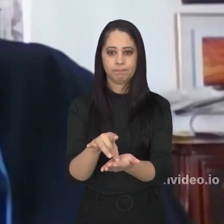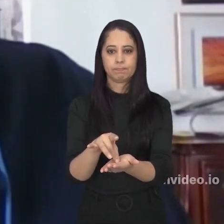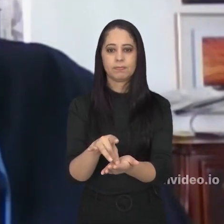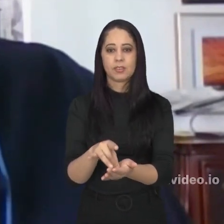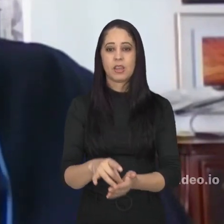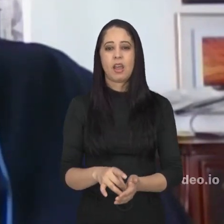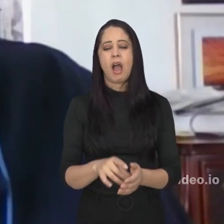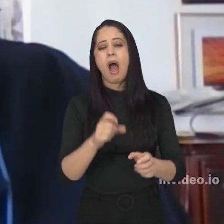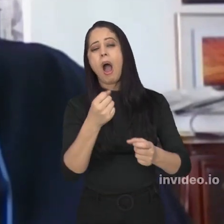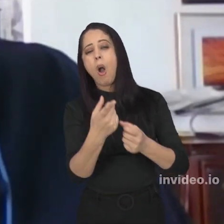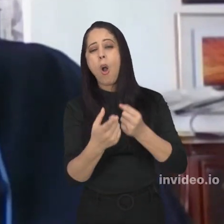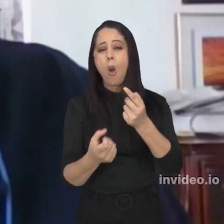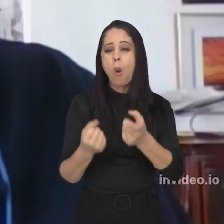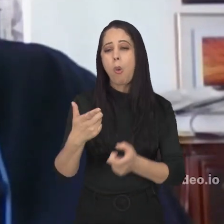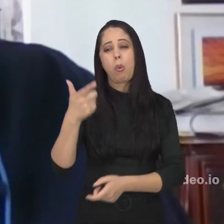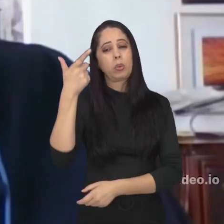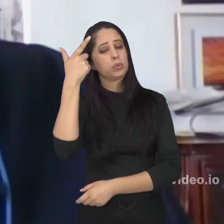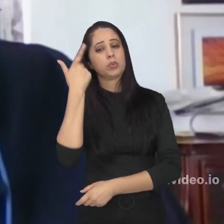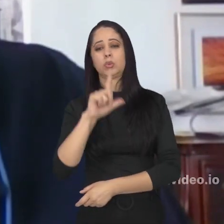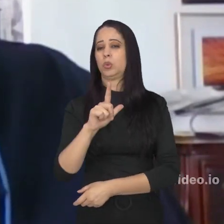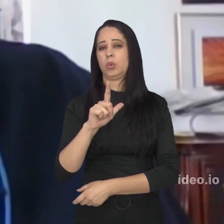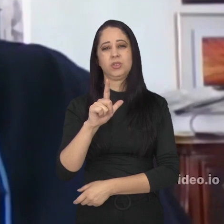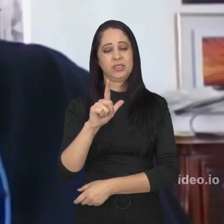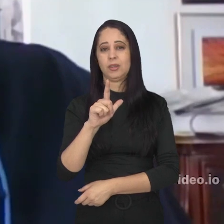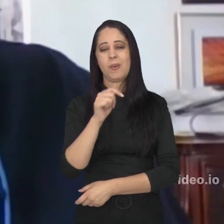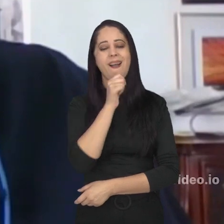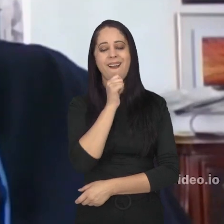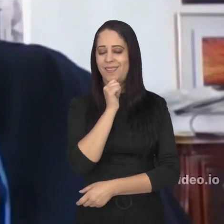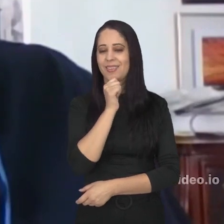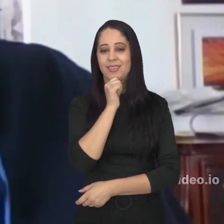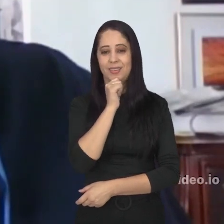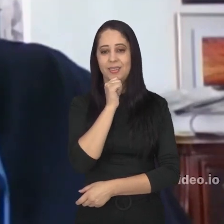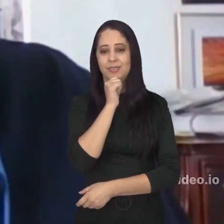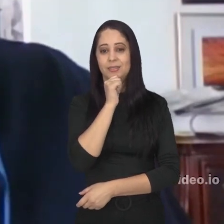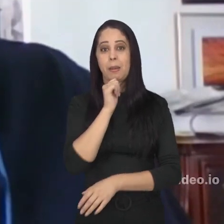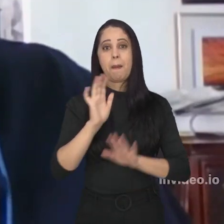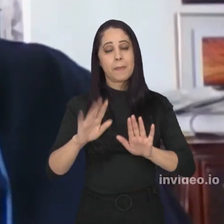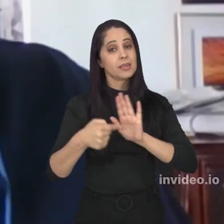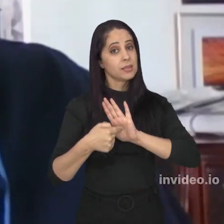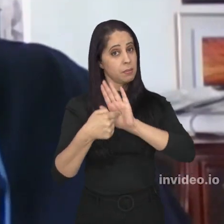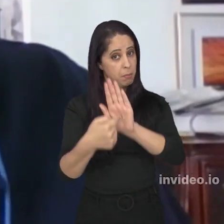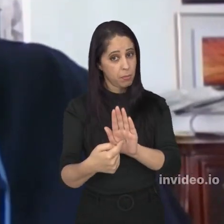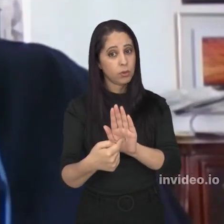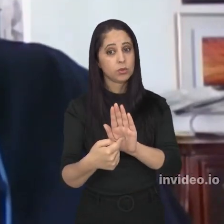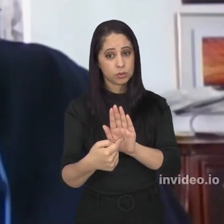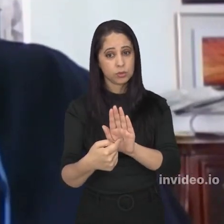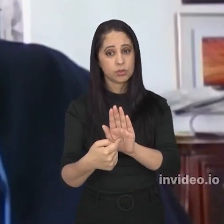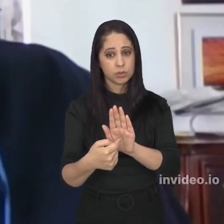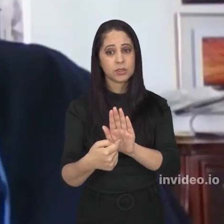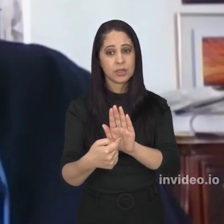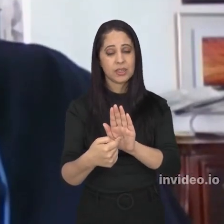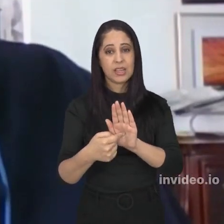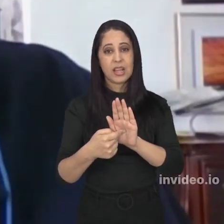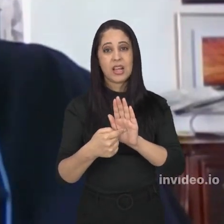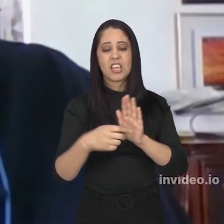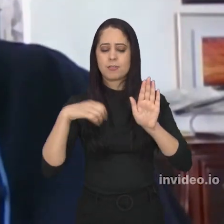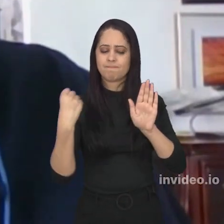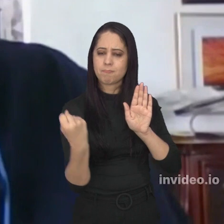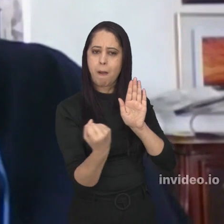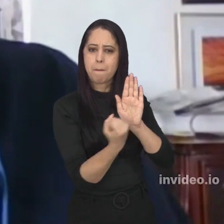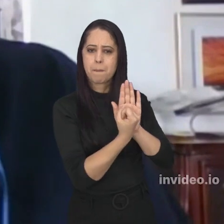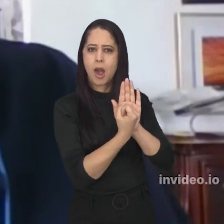Invoz precisa sonhar mais e realizar maior. Por vídeo, o fundador da Embraer, Osíris Silva,